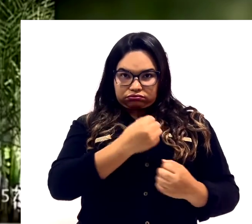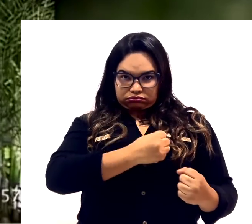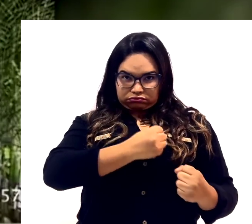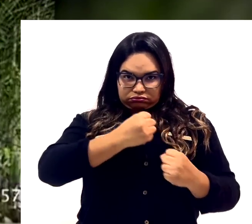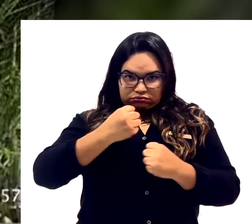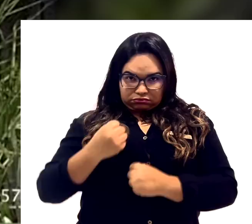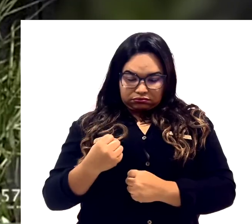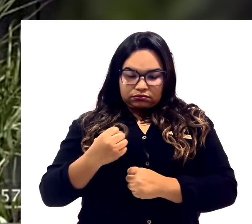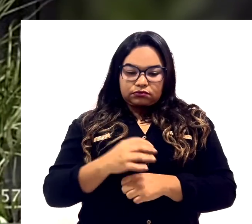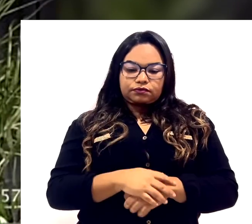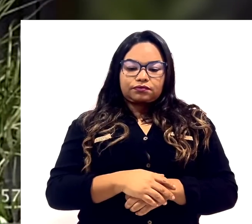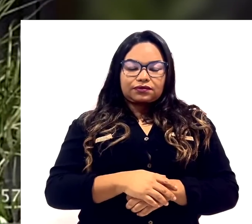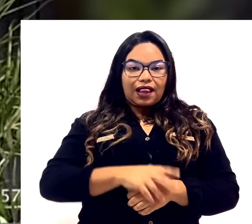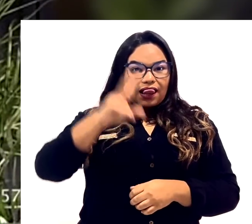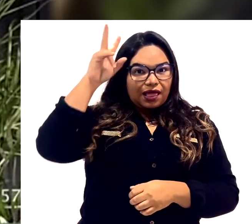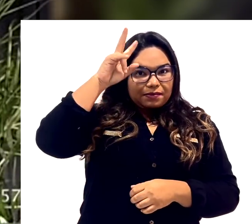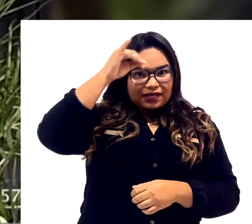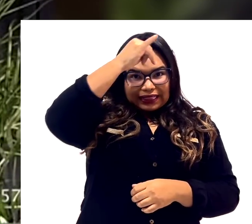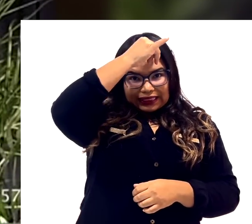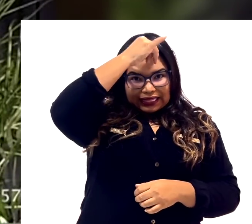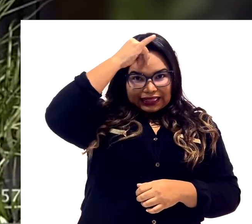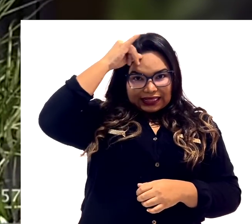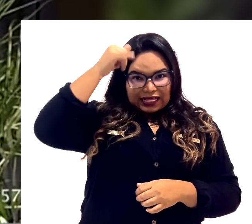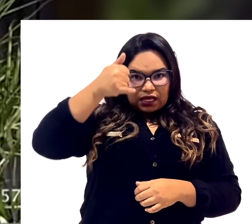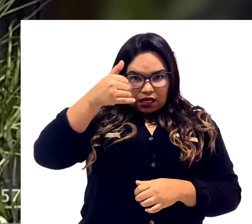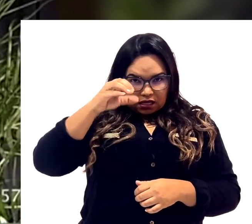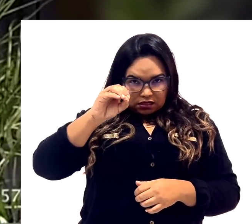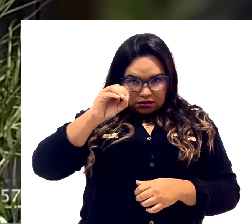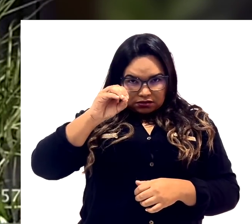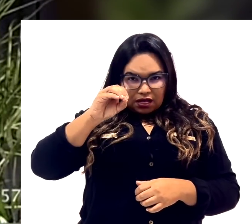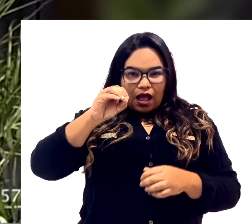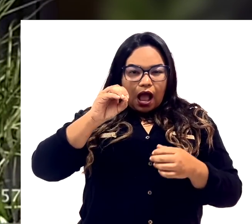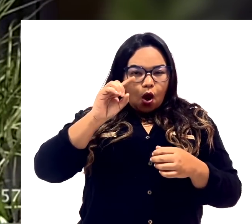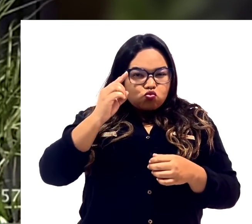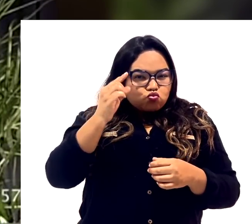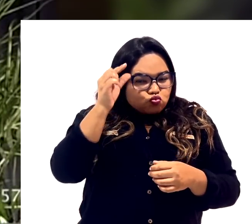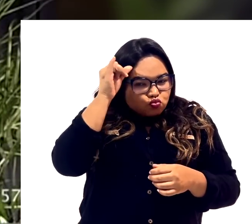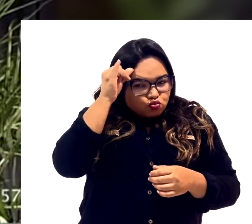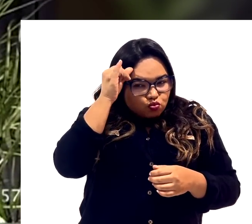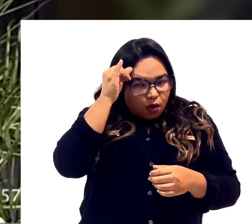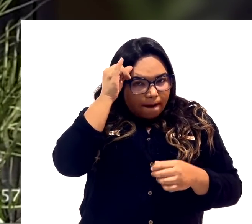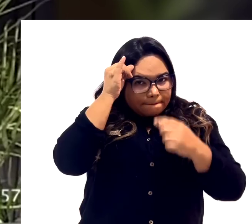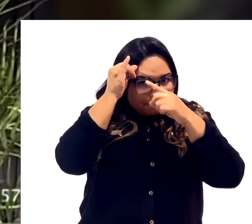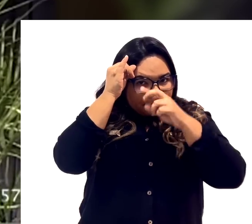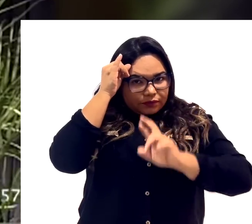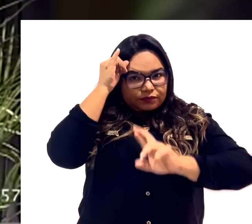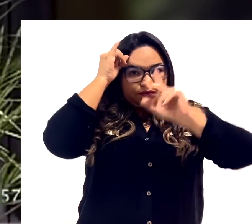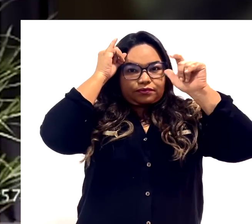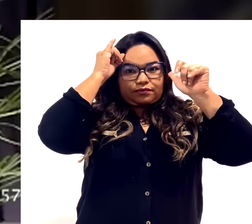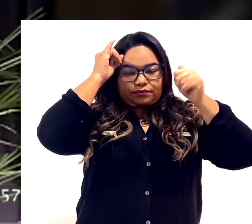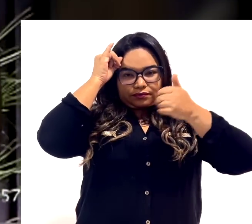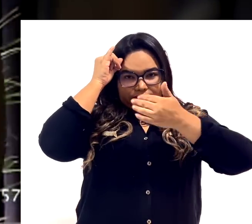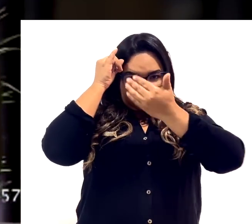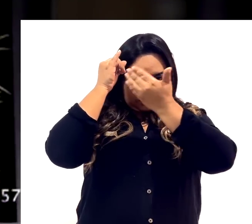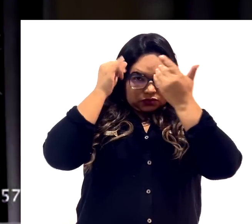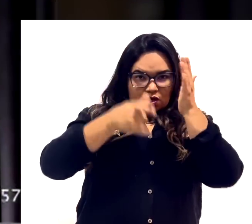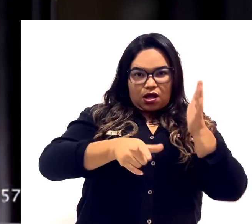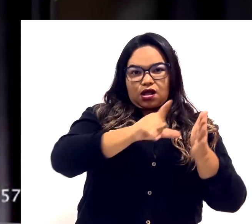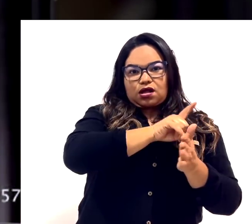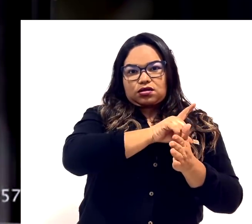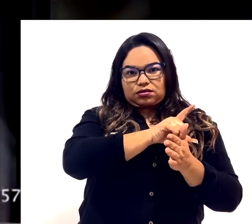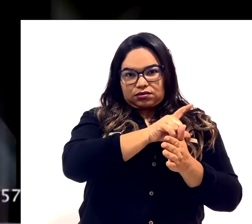e que se levanta dentre os 10 chifres. E aprendemos que será diferente dos primeiros.